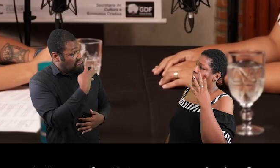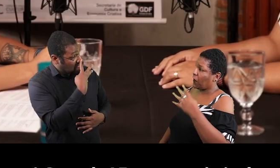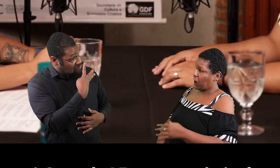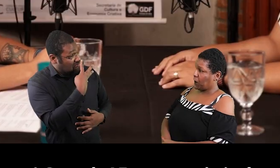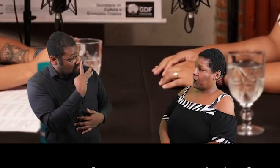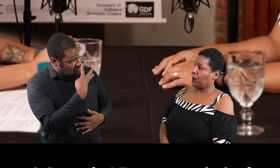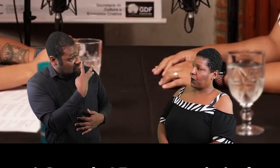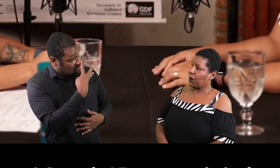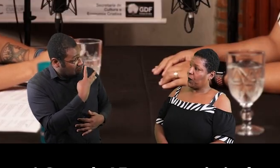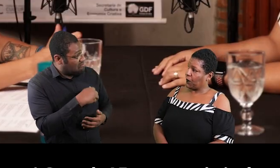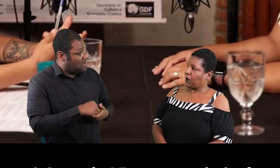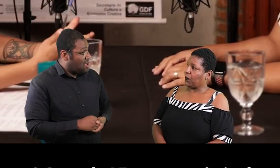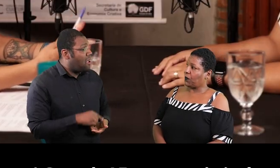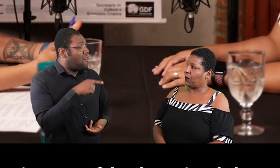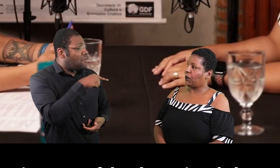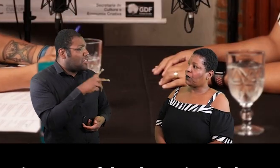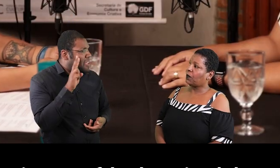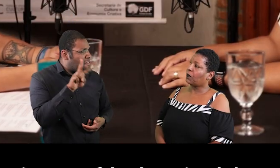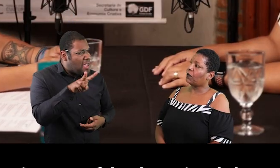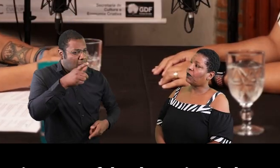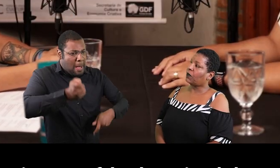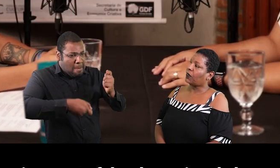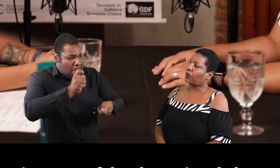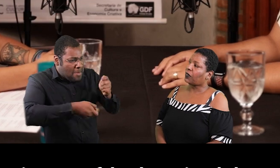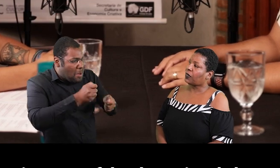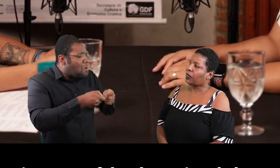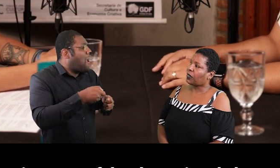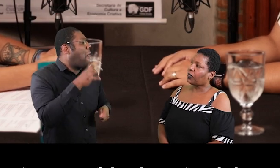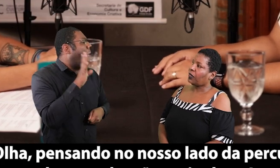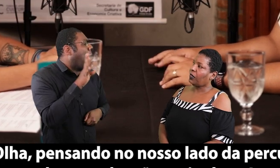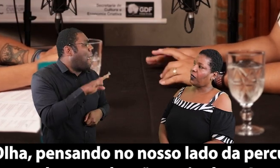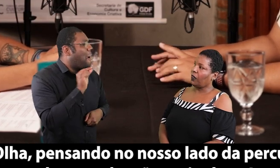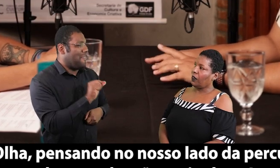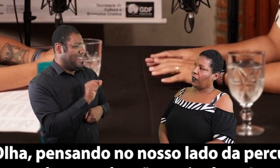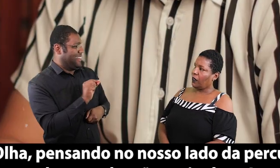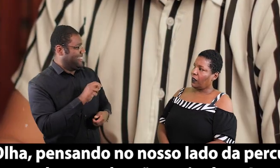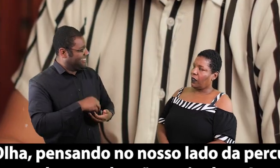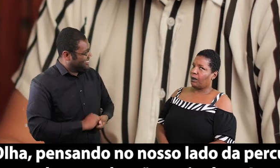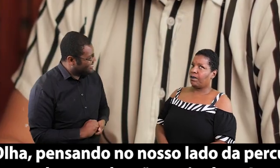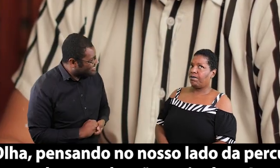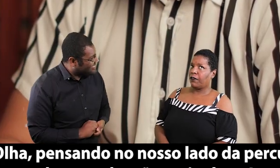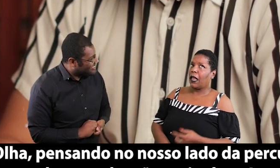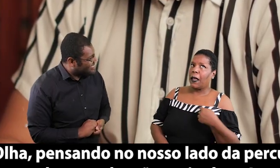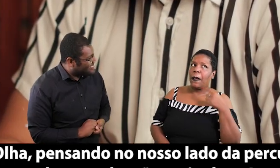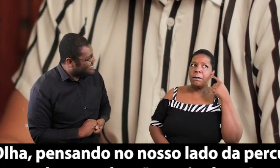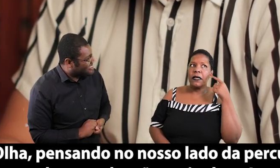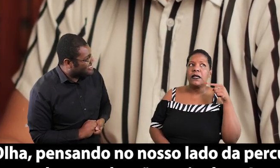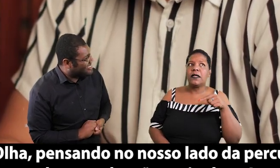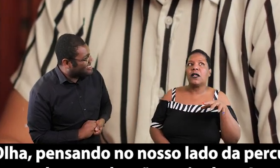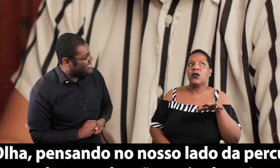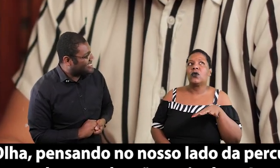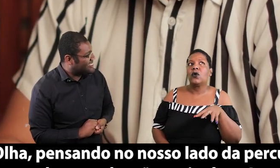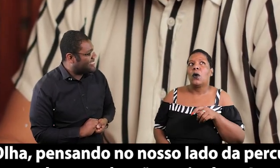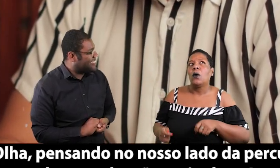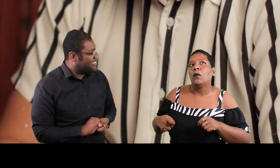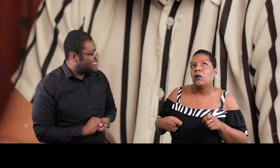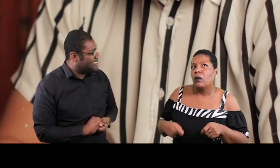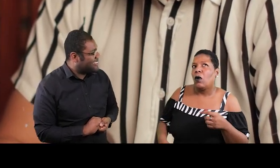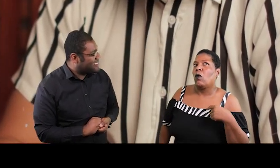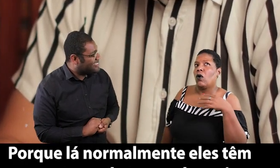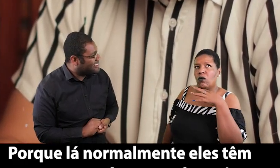que você viu de, percussivamente falando, assim, de bacana lá? Olha, pensando no nosso lado da percussão, eu acho que eles são muito